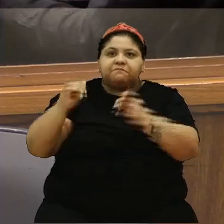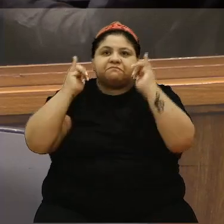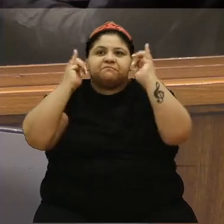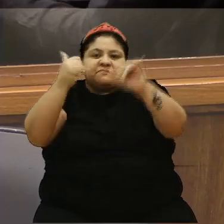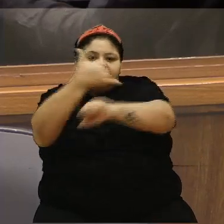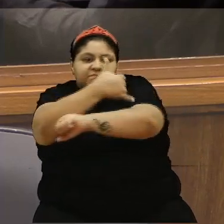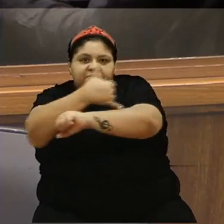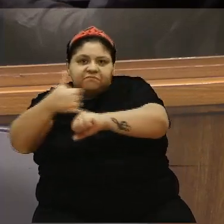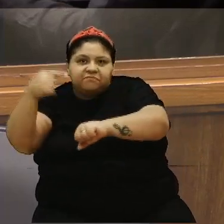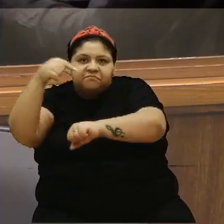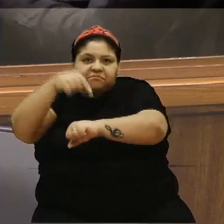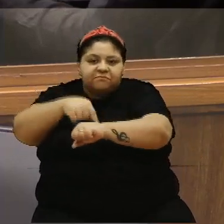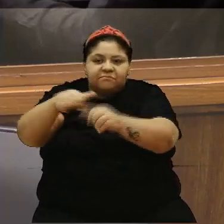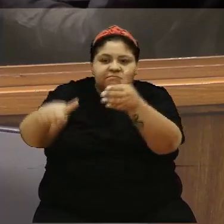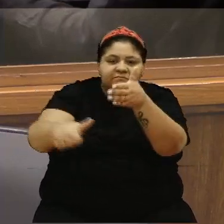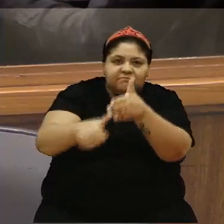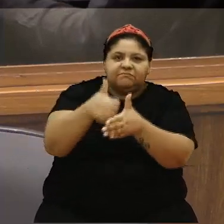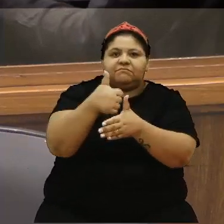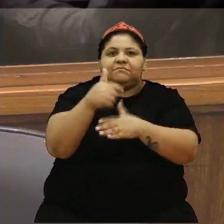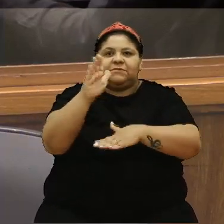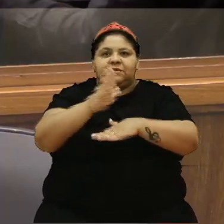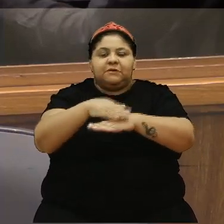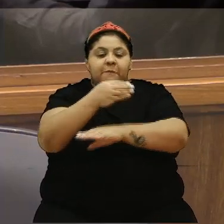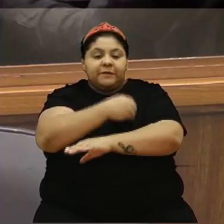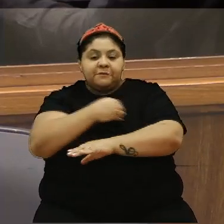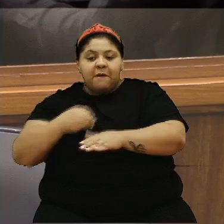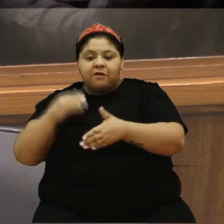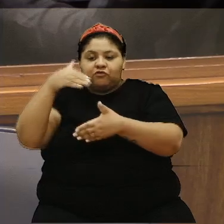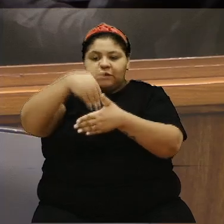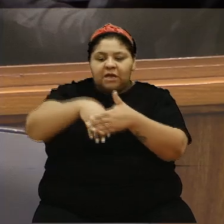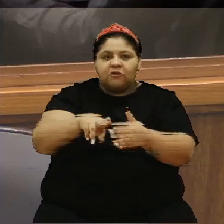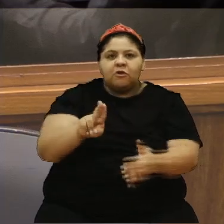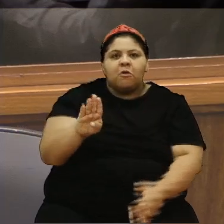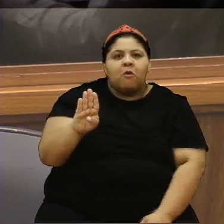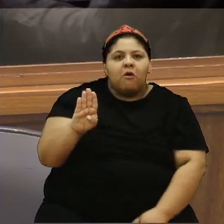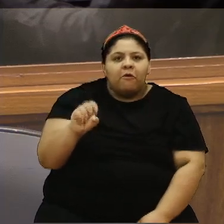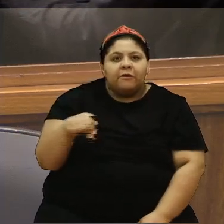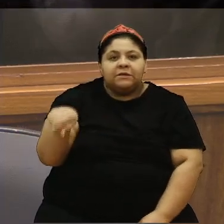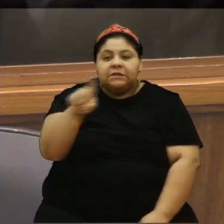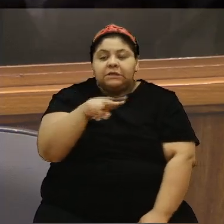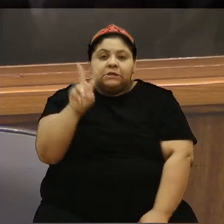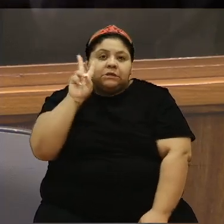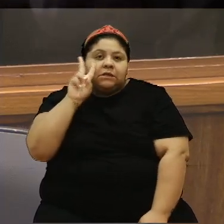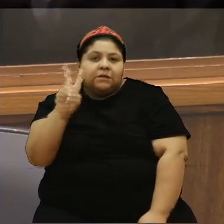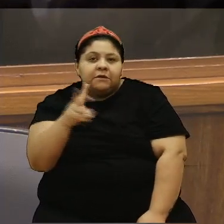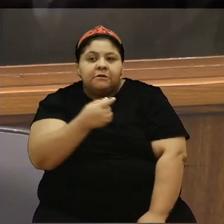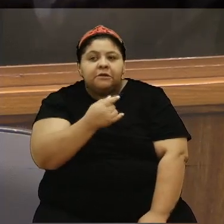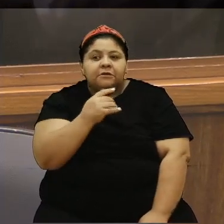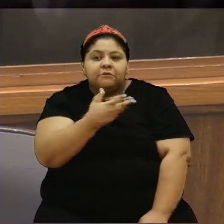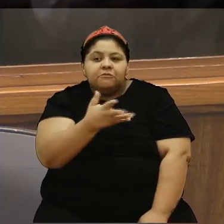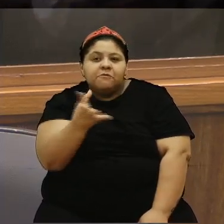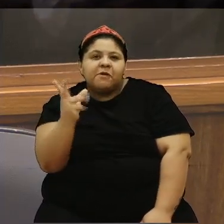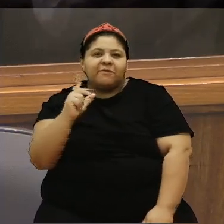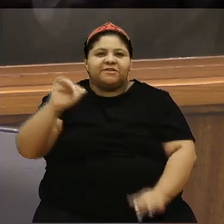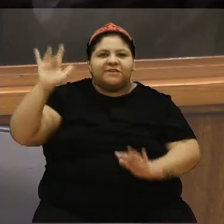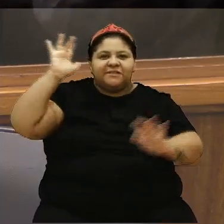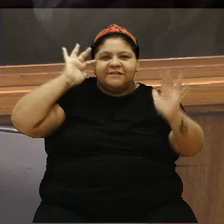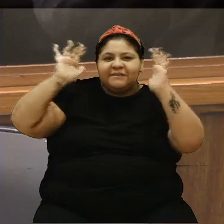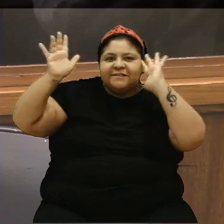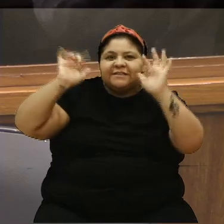passa em horário mais adequado, é mais médico na UBS. Então, se a gente olhar para a quantidade de sonhos,